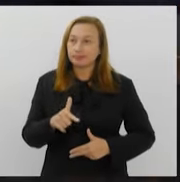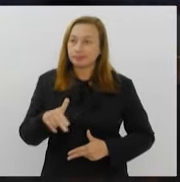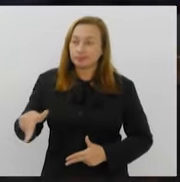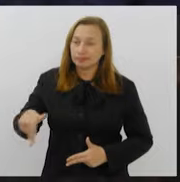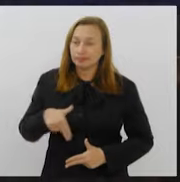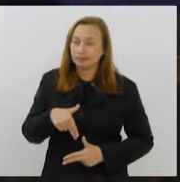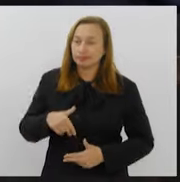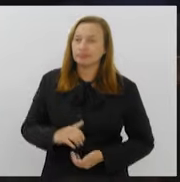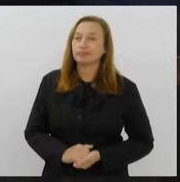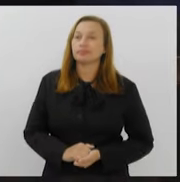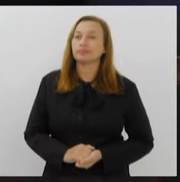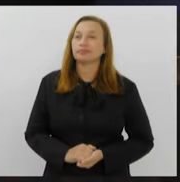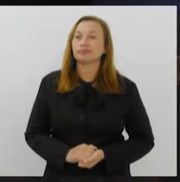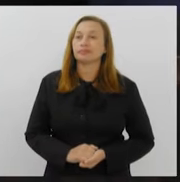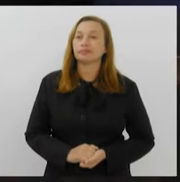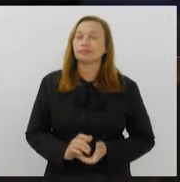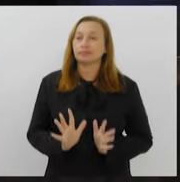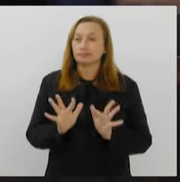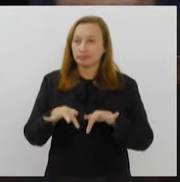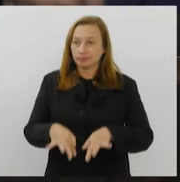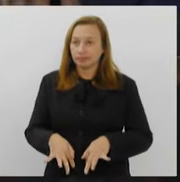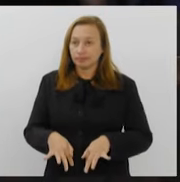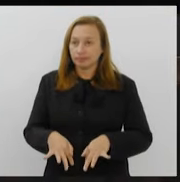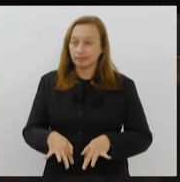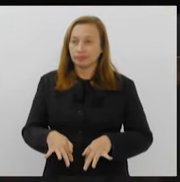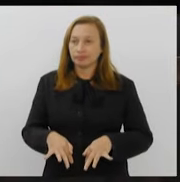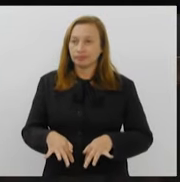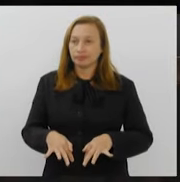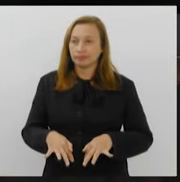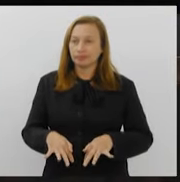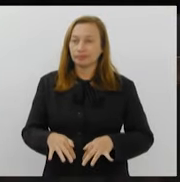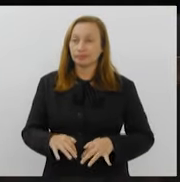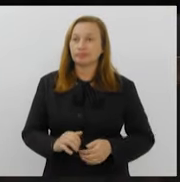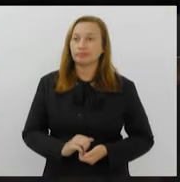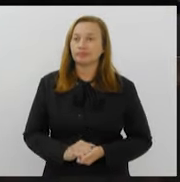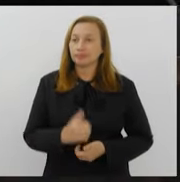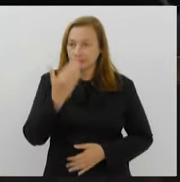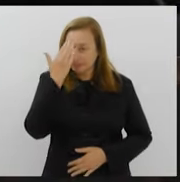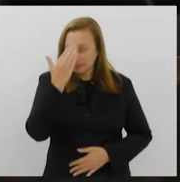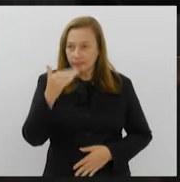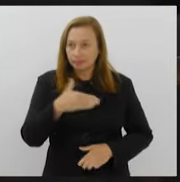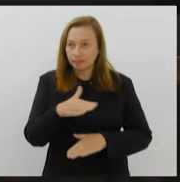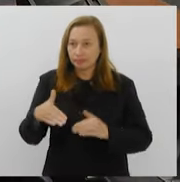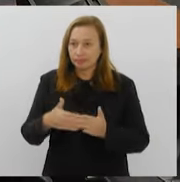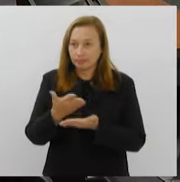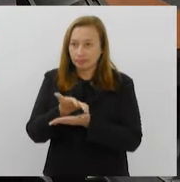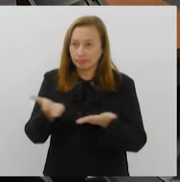nenhum orador, declaro encerrada esta sessão. Obrigado a todos.